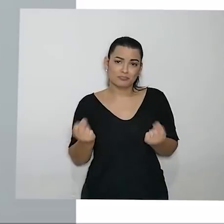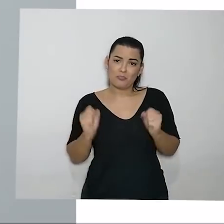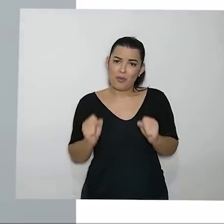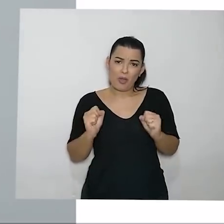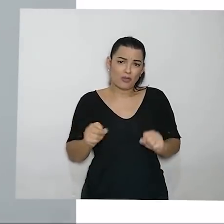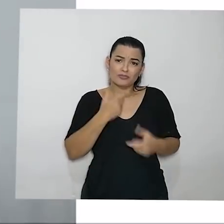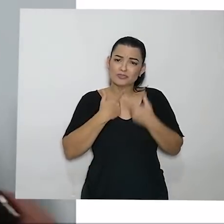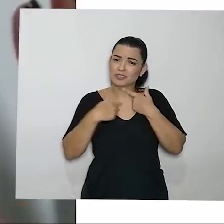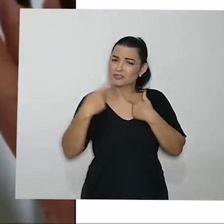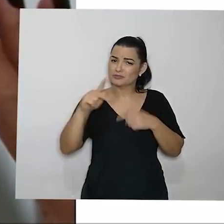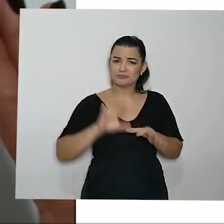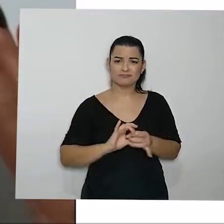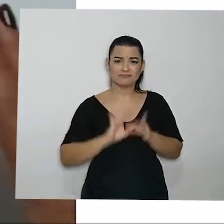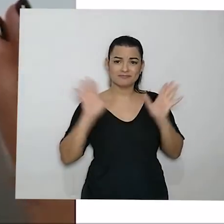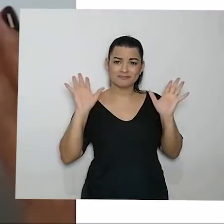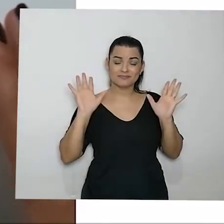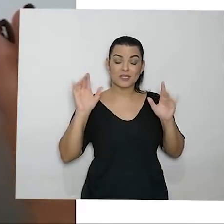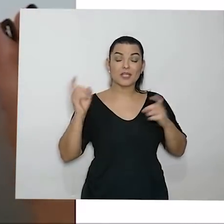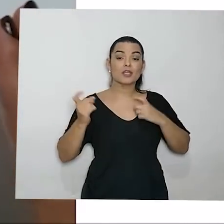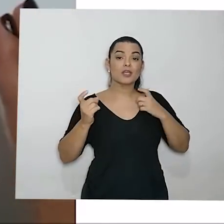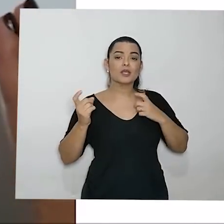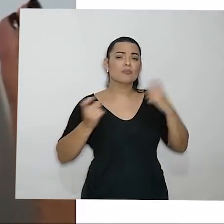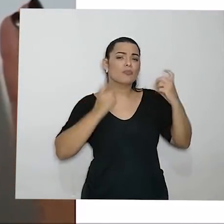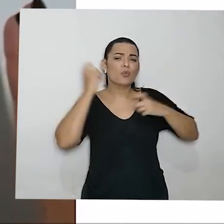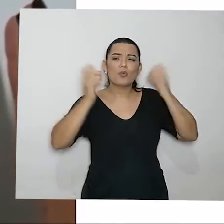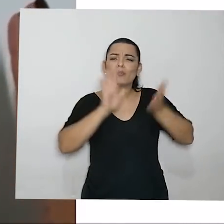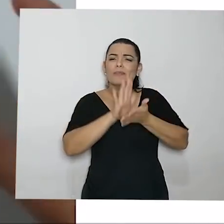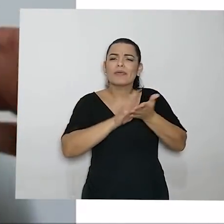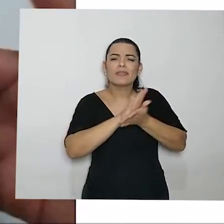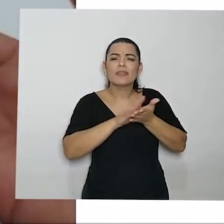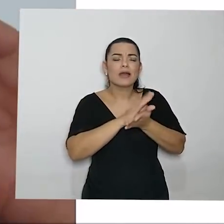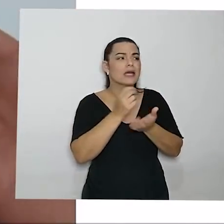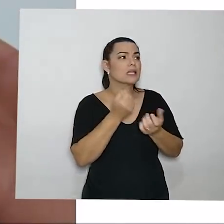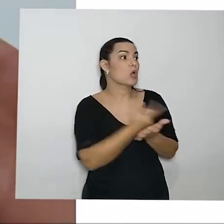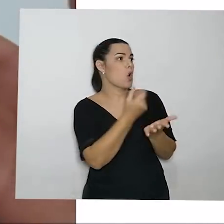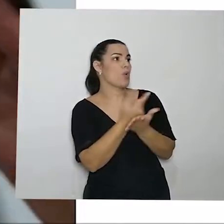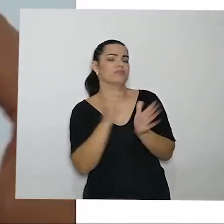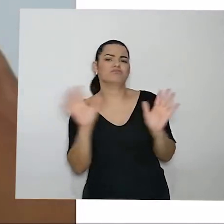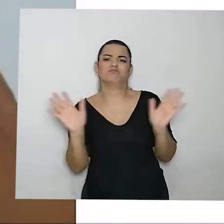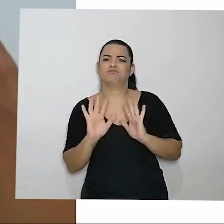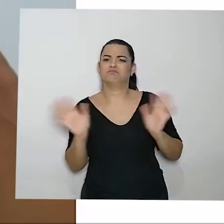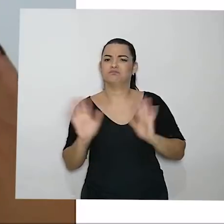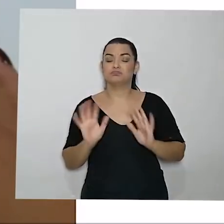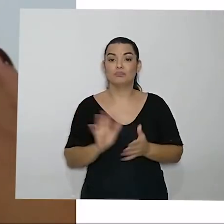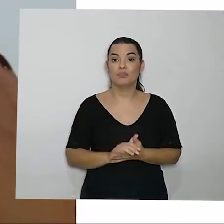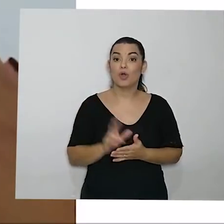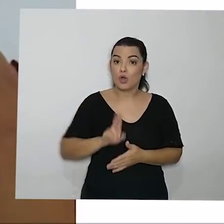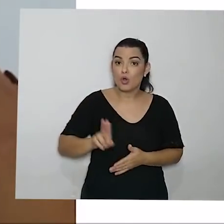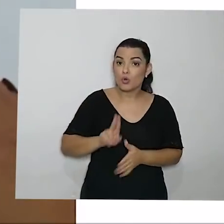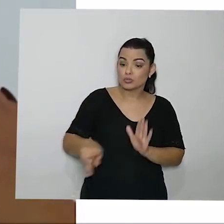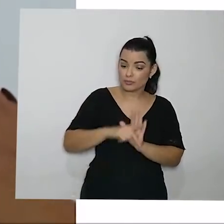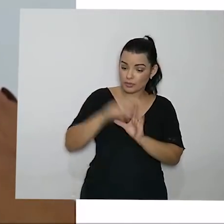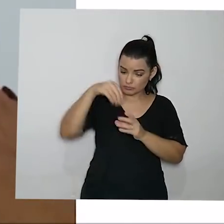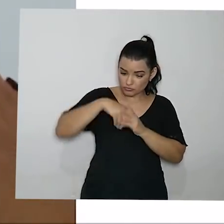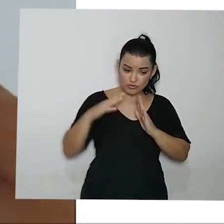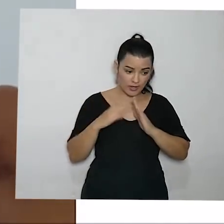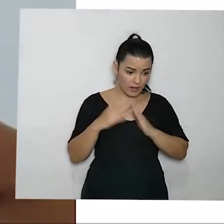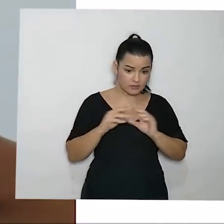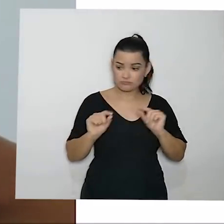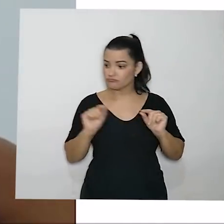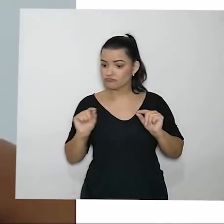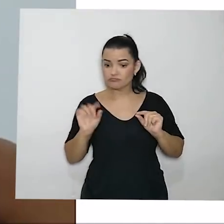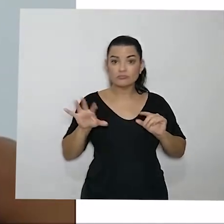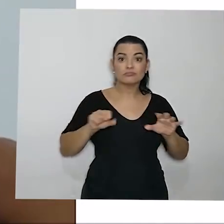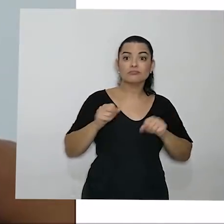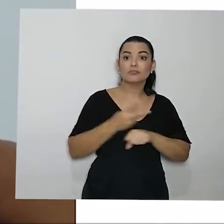marcador. O importante é assim, que você não se preocupe em comprar materiais, utilize o que você tem em casa. Então, você viu que